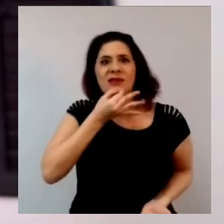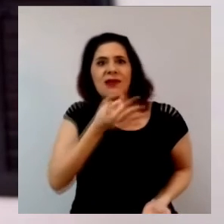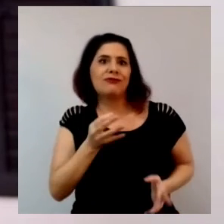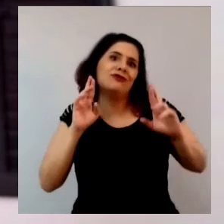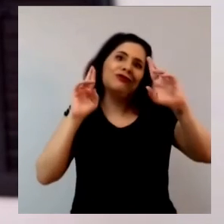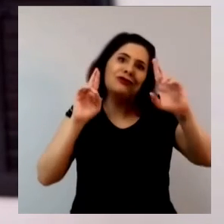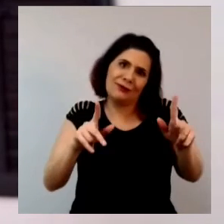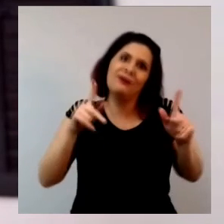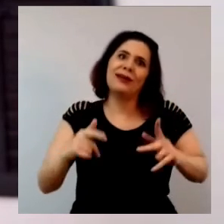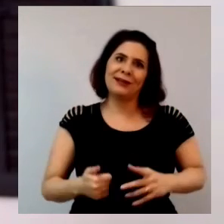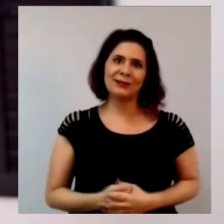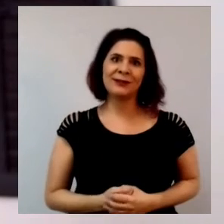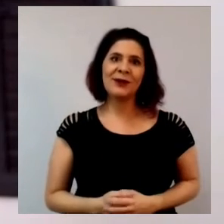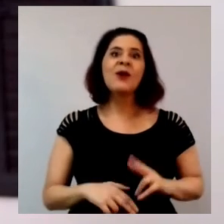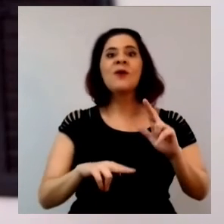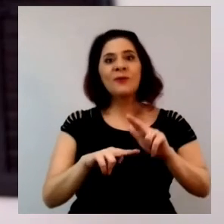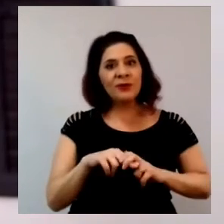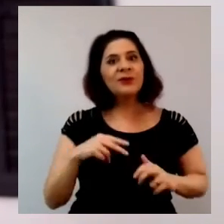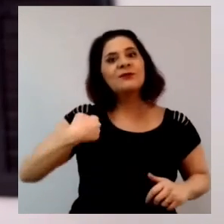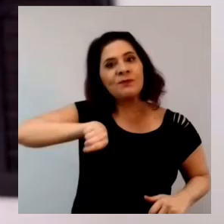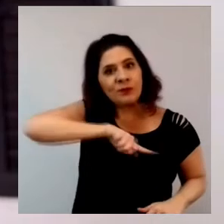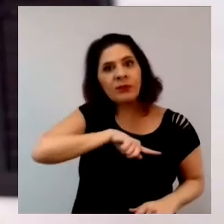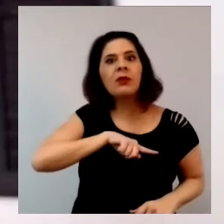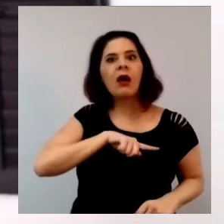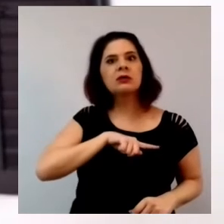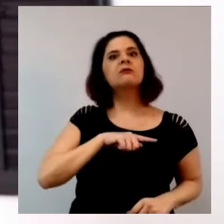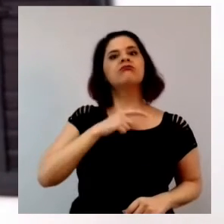a gente, sendo quem a gente